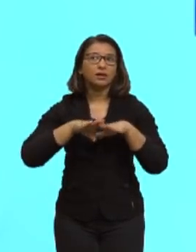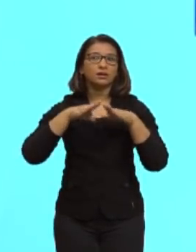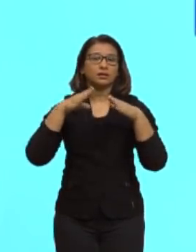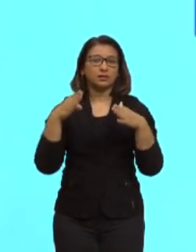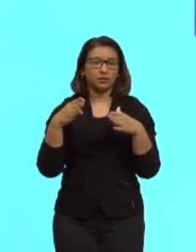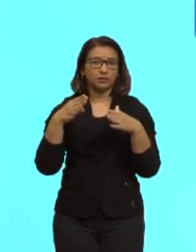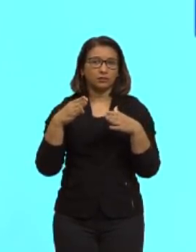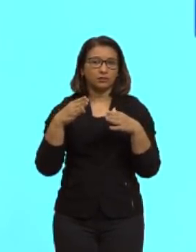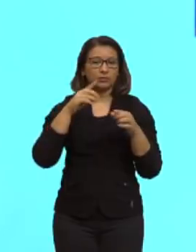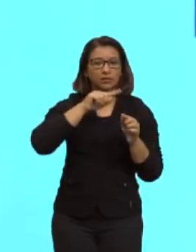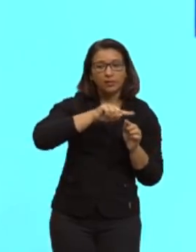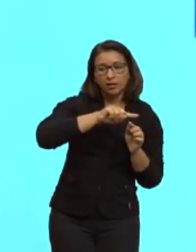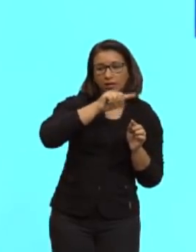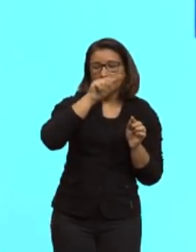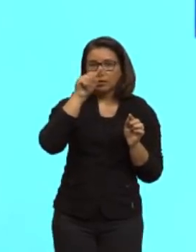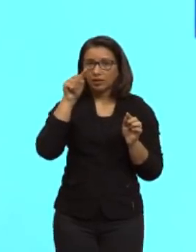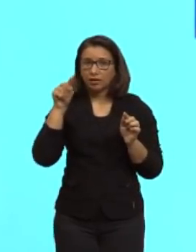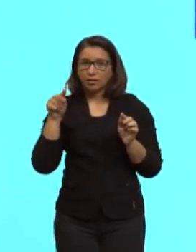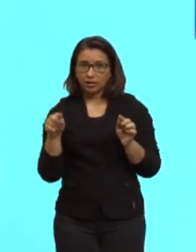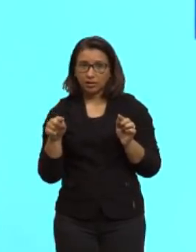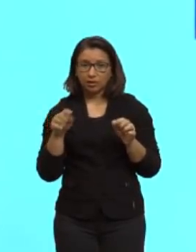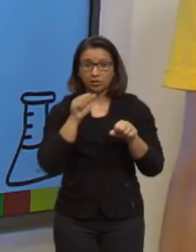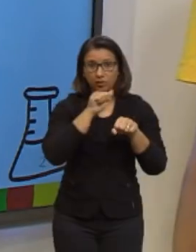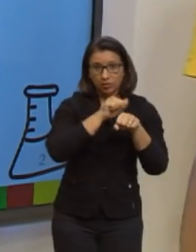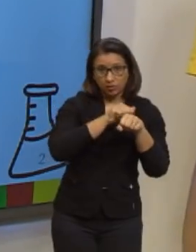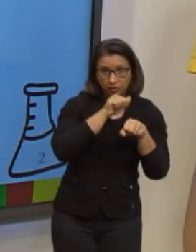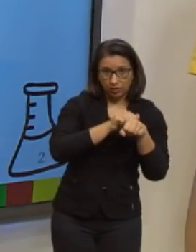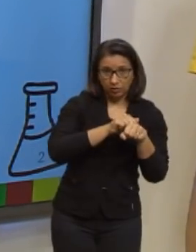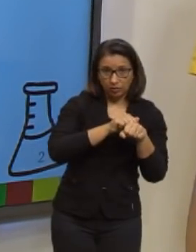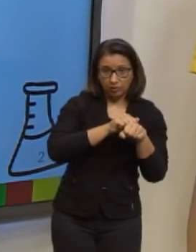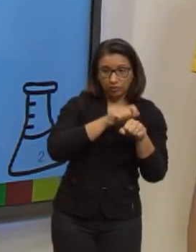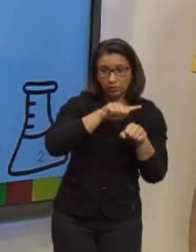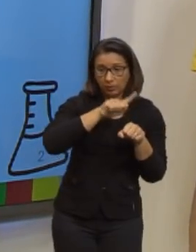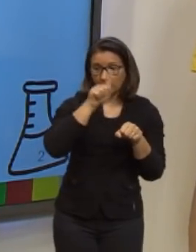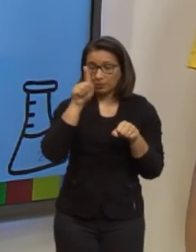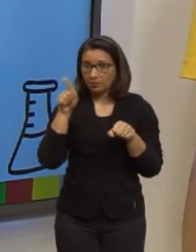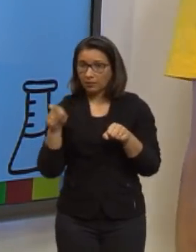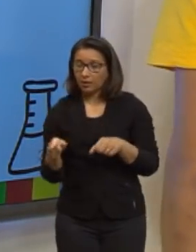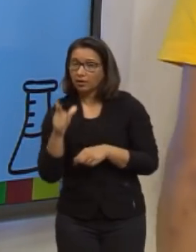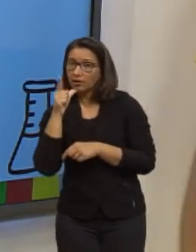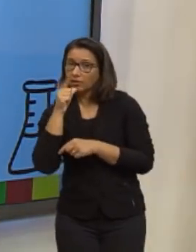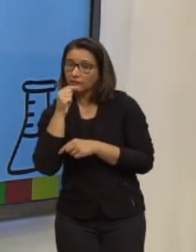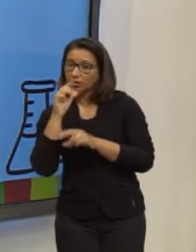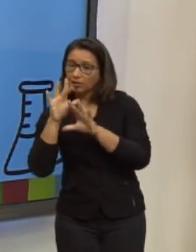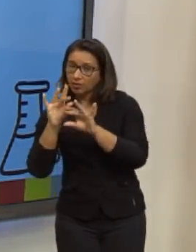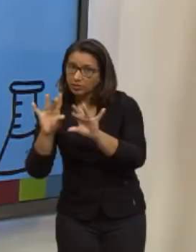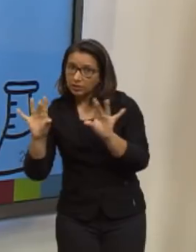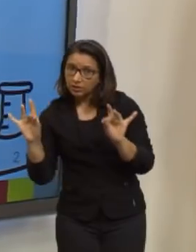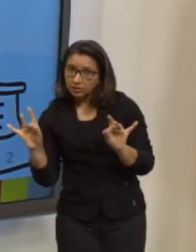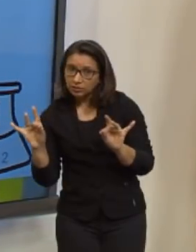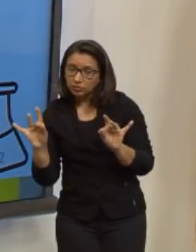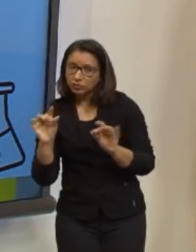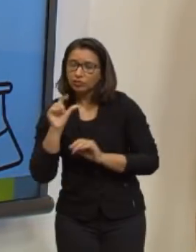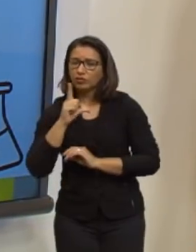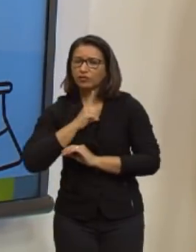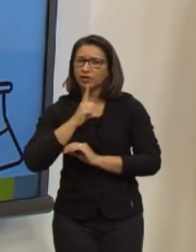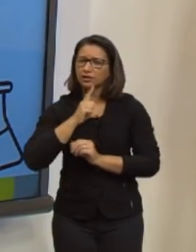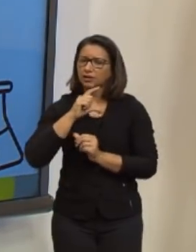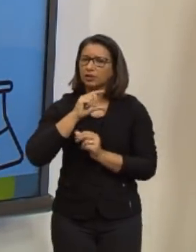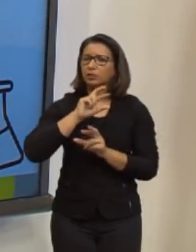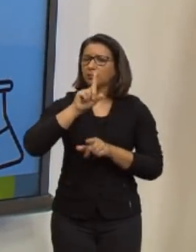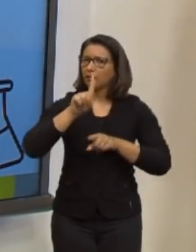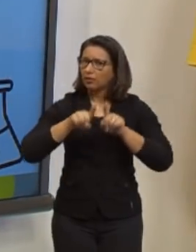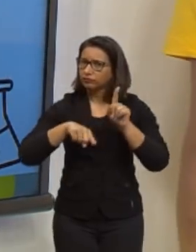a passagem do sólido para o líquido né ele vai ter uma